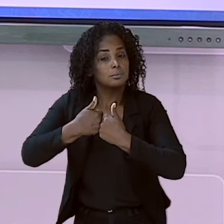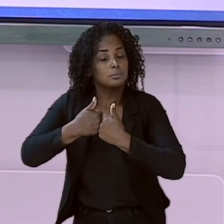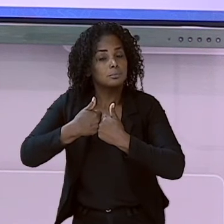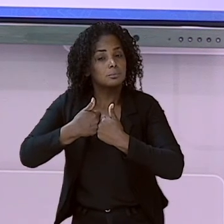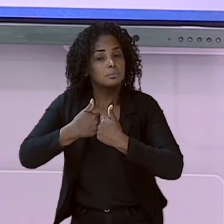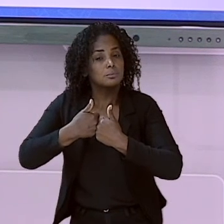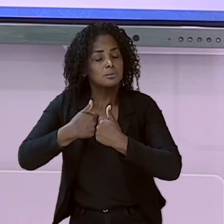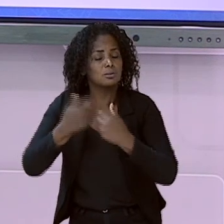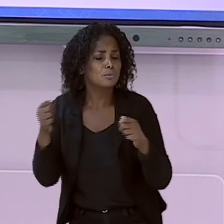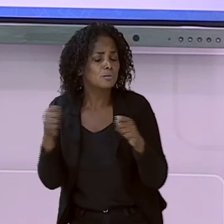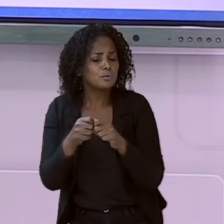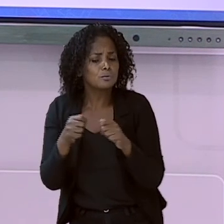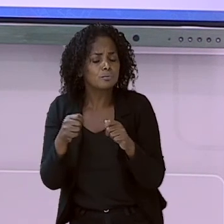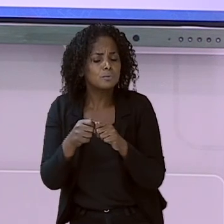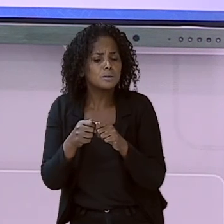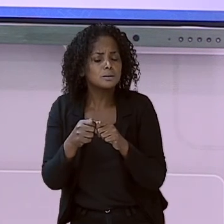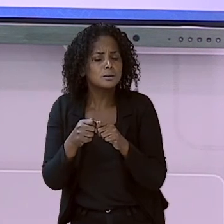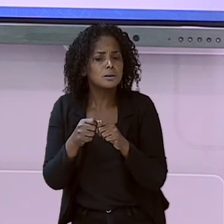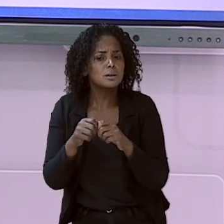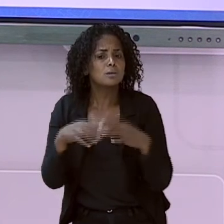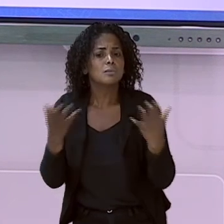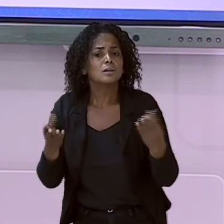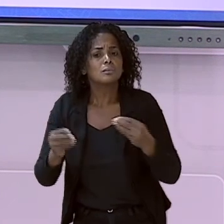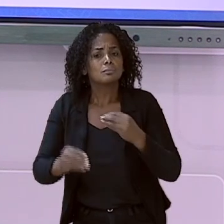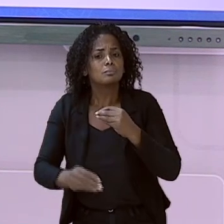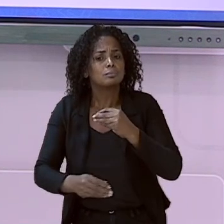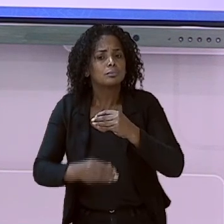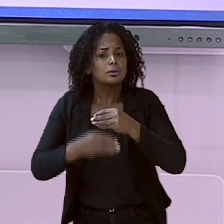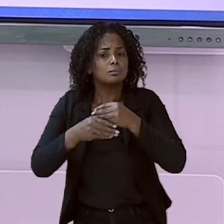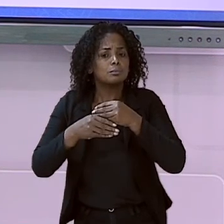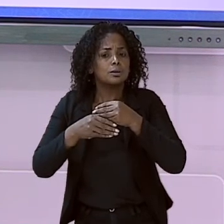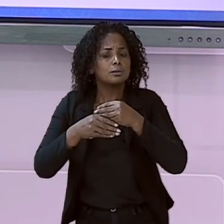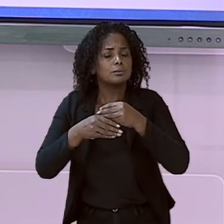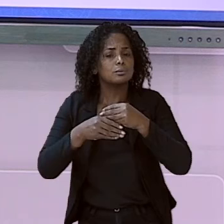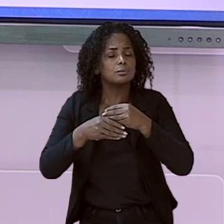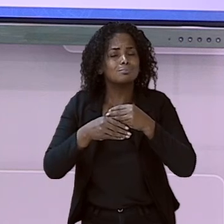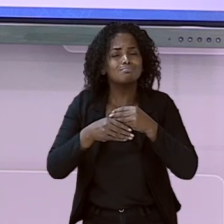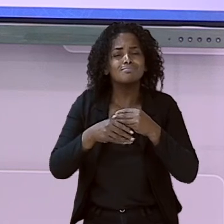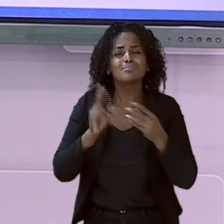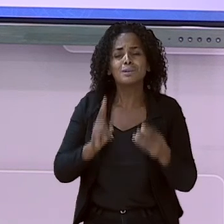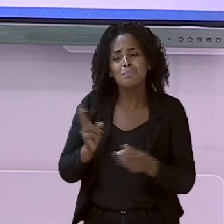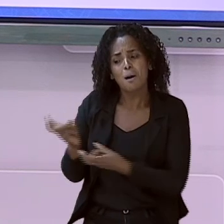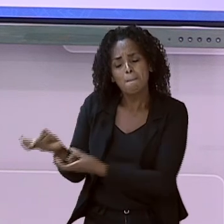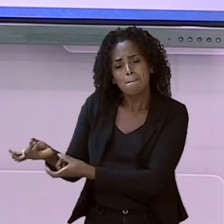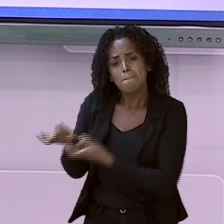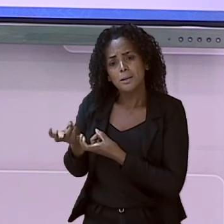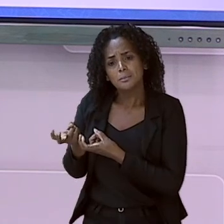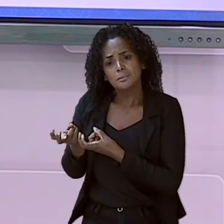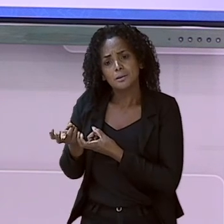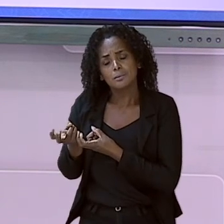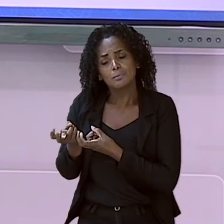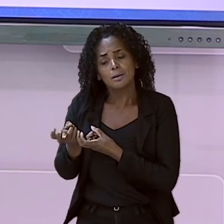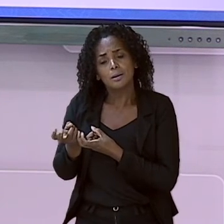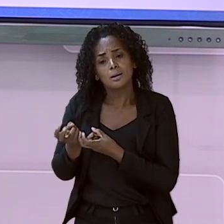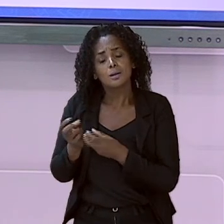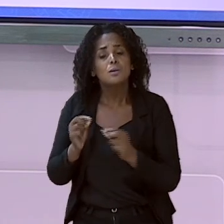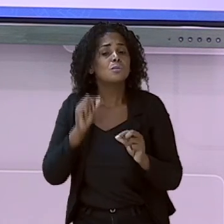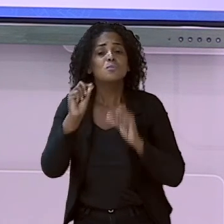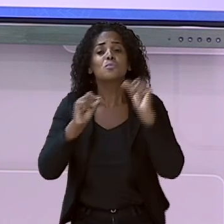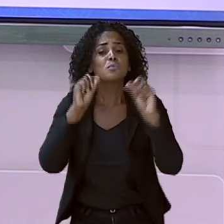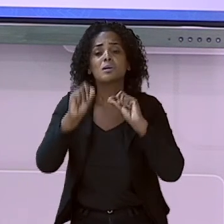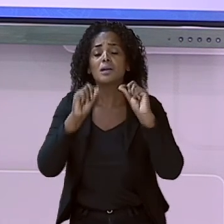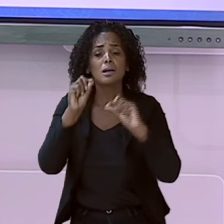for fazer um arredondamento ou exercício de arredondamento, você deve sempre observar o enunciado, porque é ele que vai